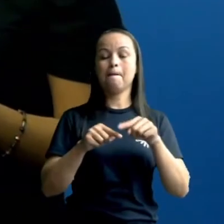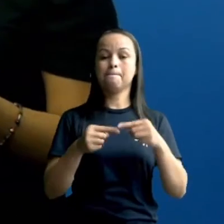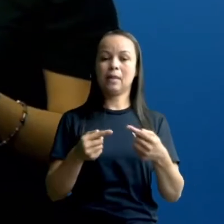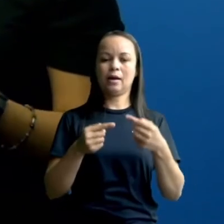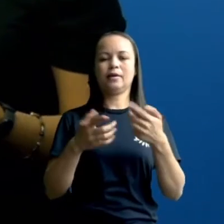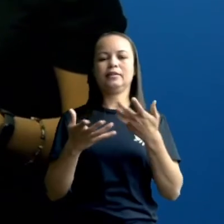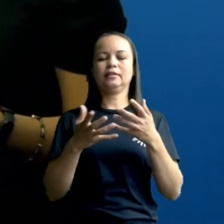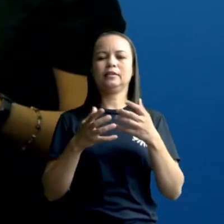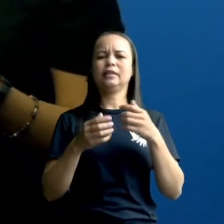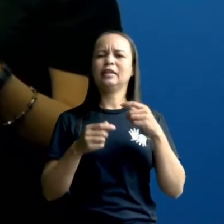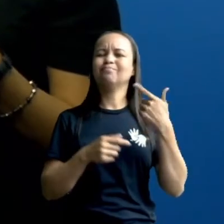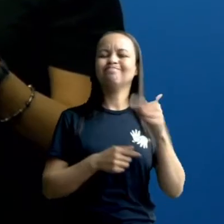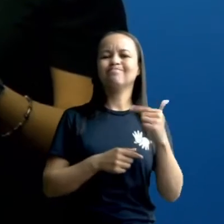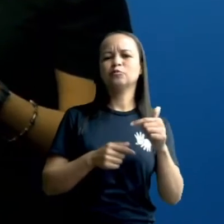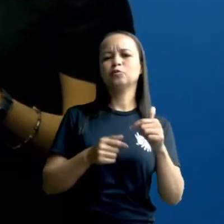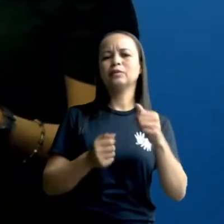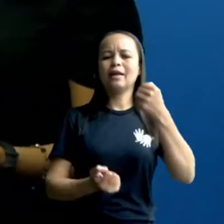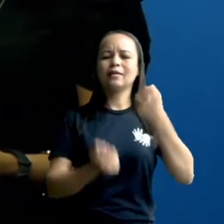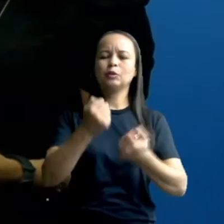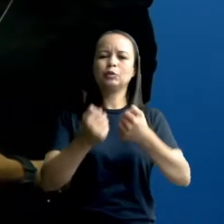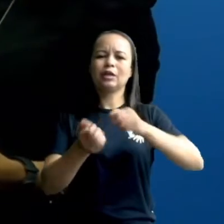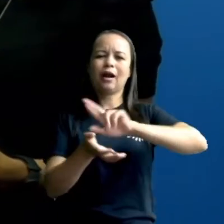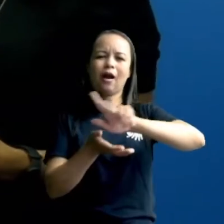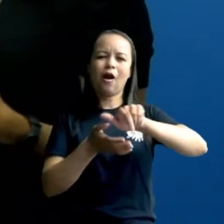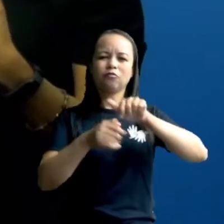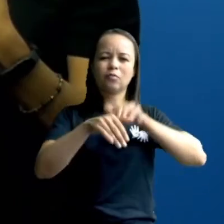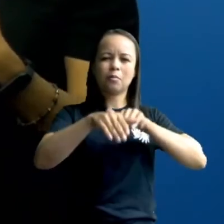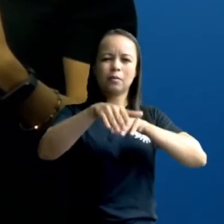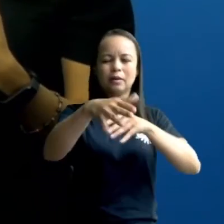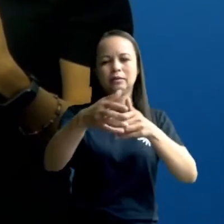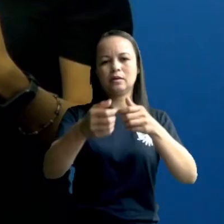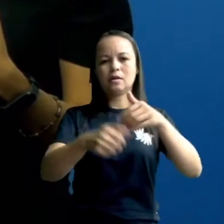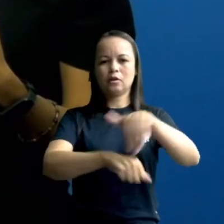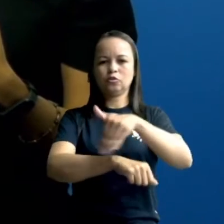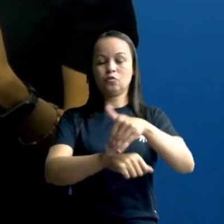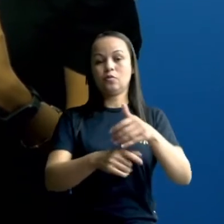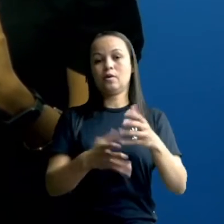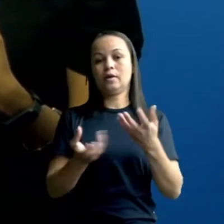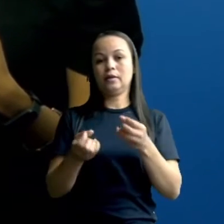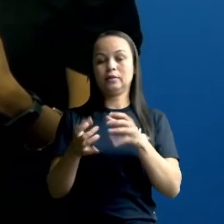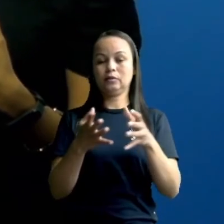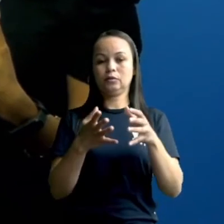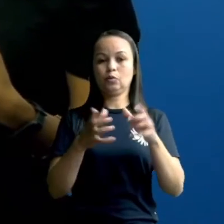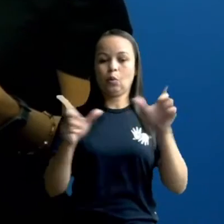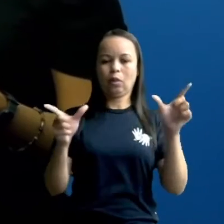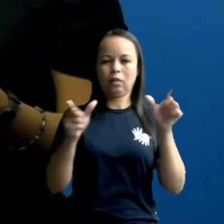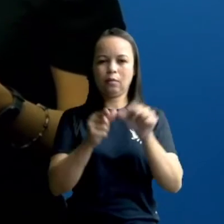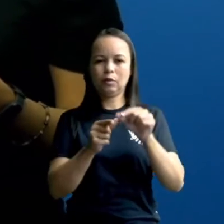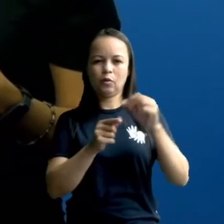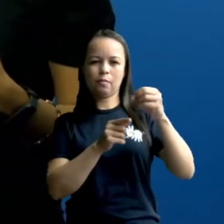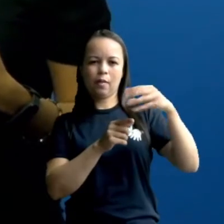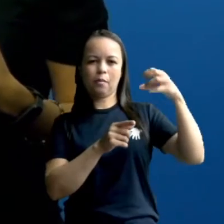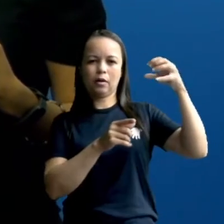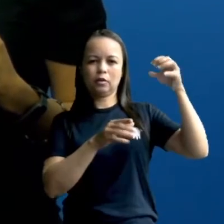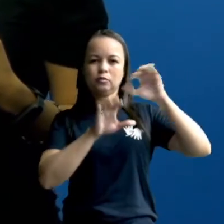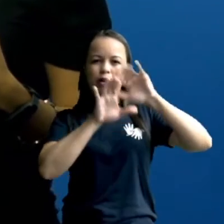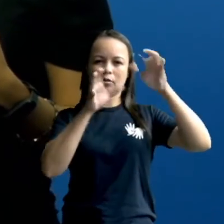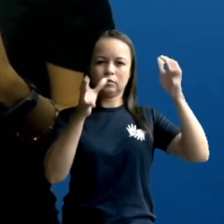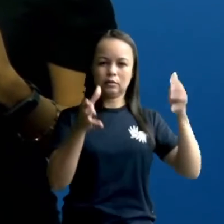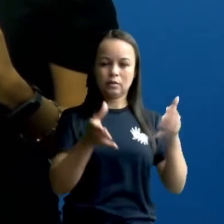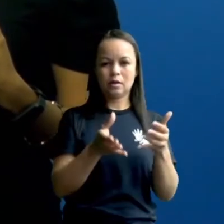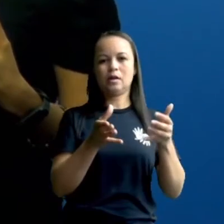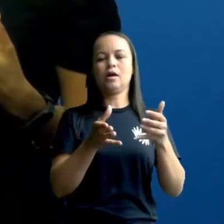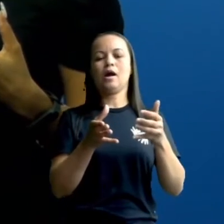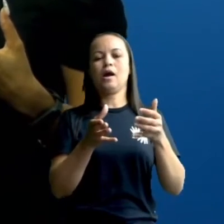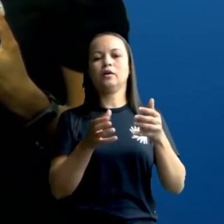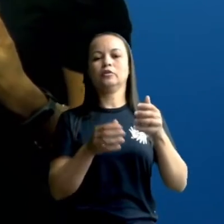tantos automóveis, nem tantos veículos na rua. Isso diminui a emissão de gás para a atmosfera,